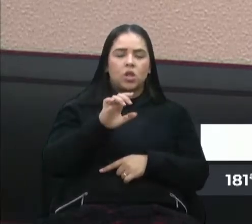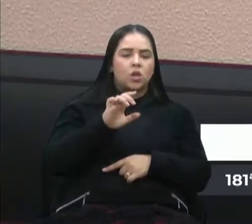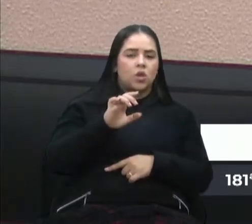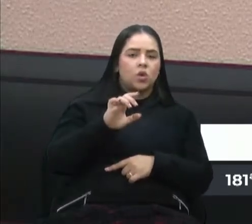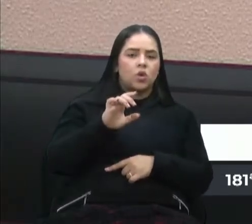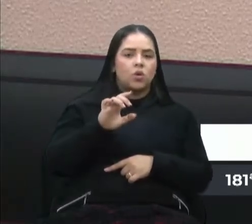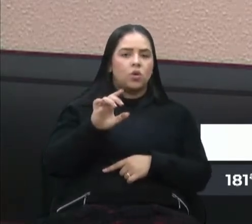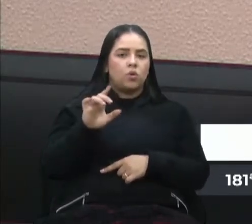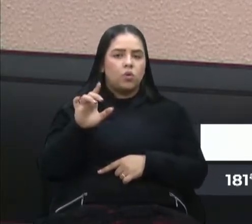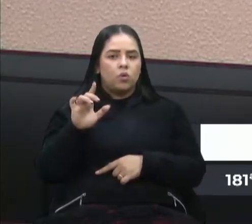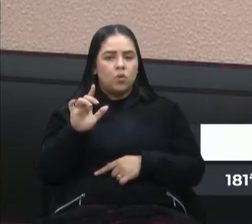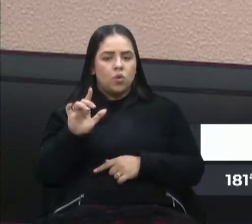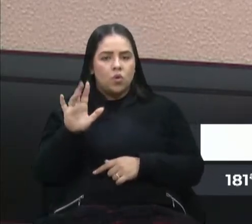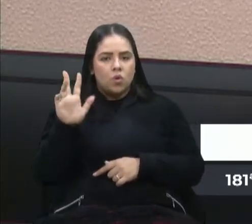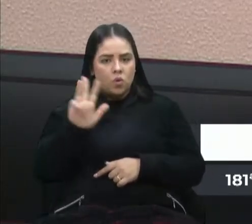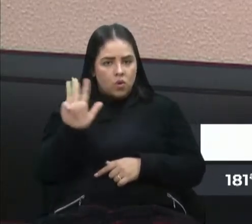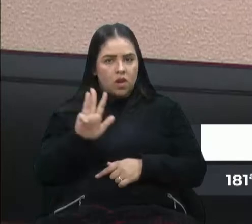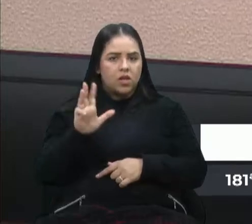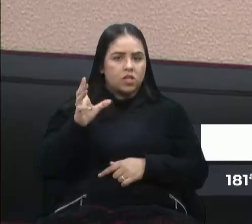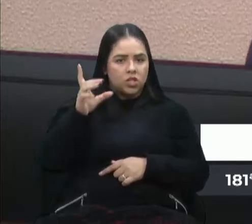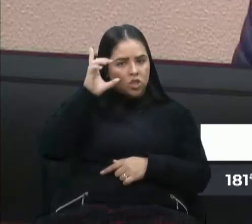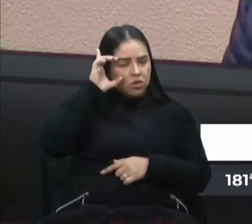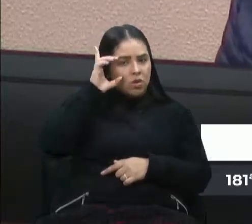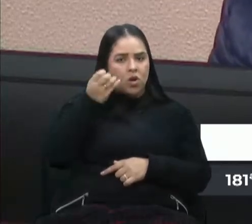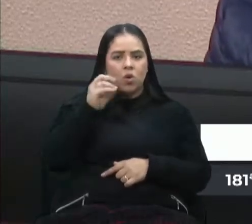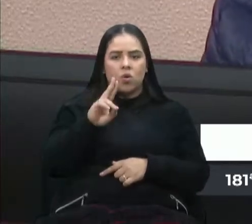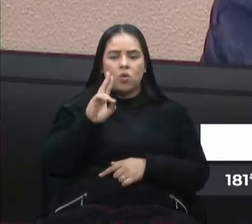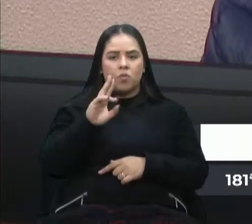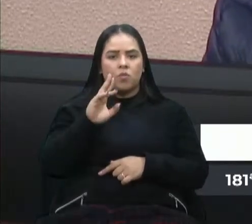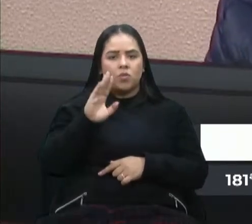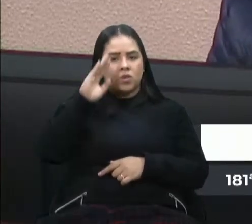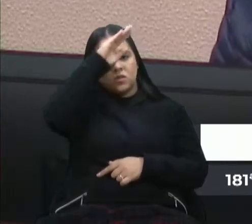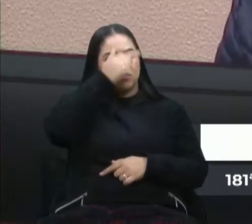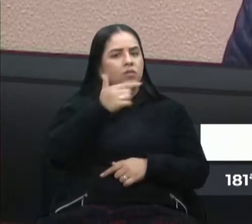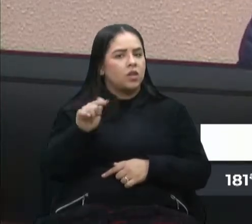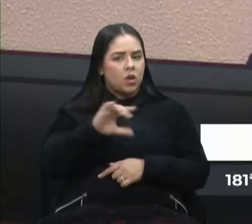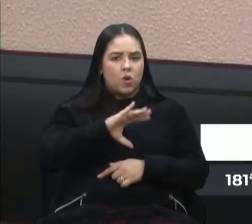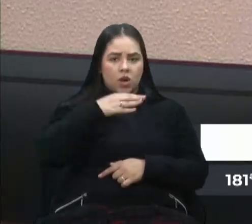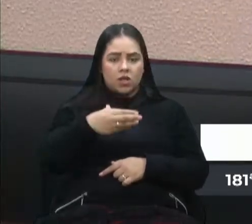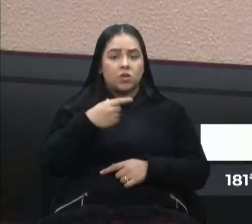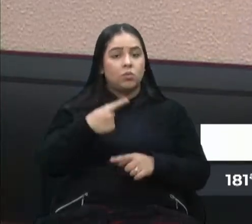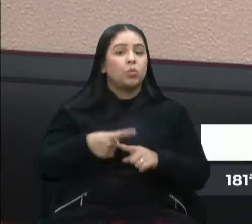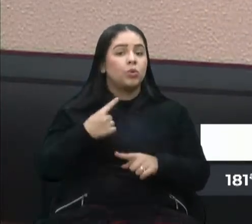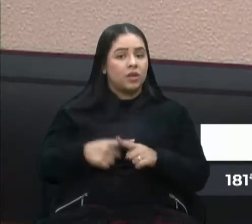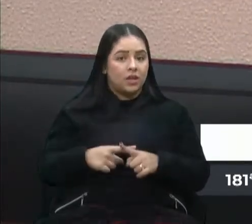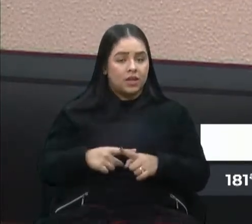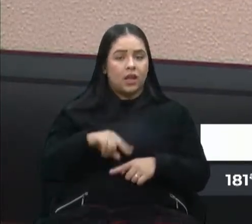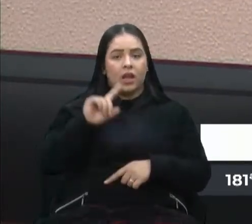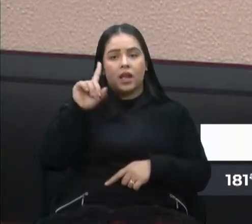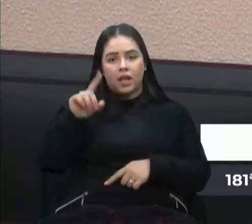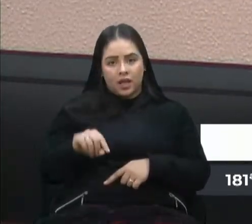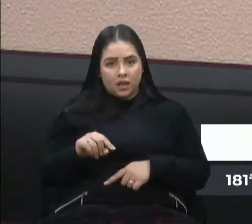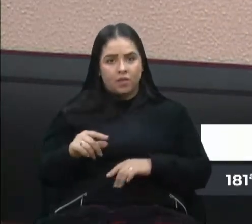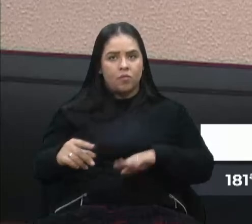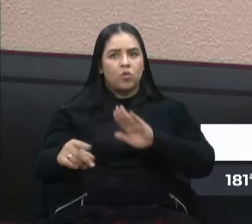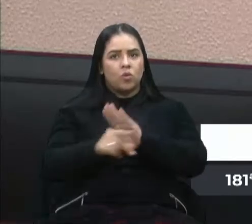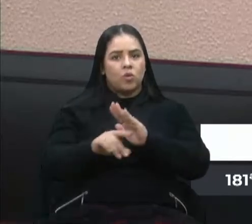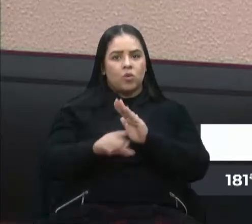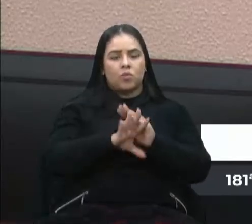tiveram a coragem de fazer. E não tiveram a coragem de fazer porque são reféns das